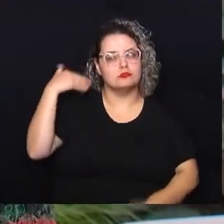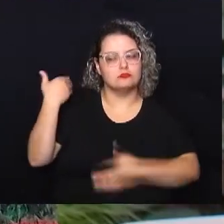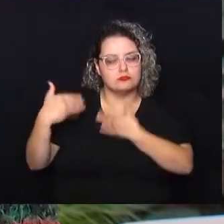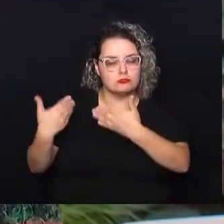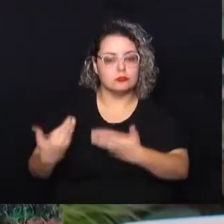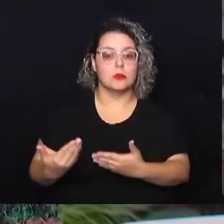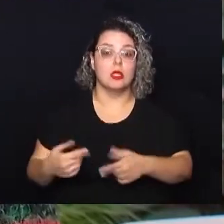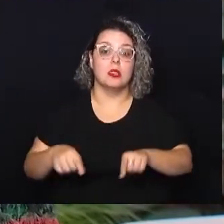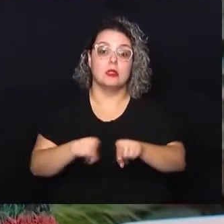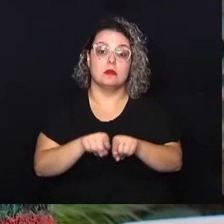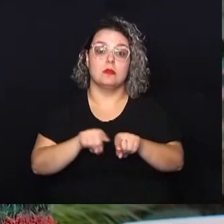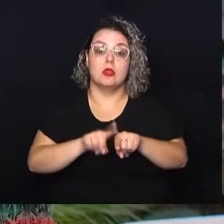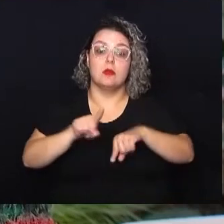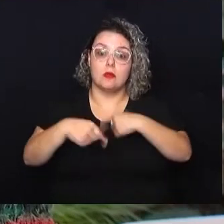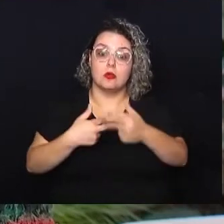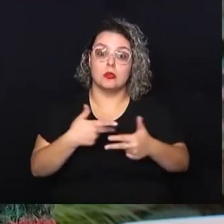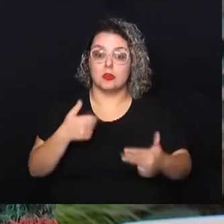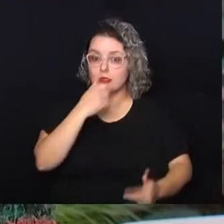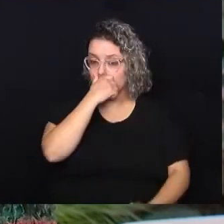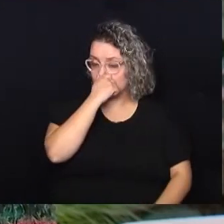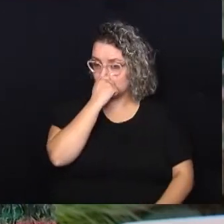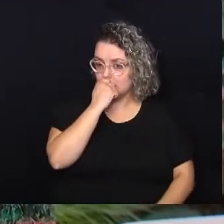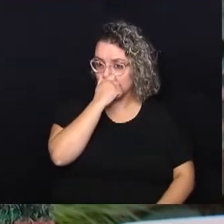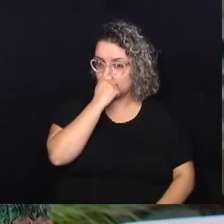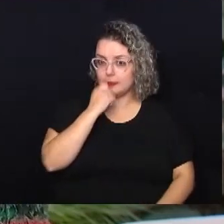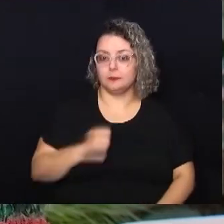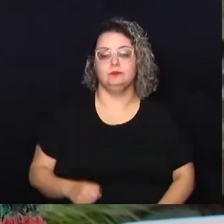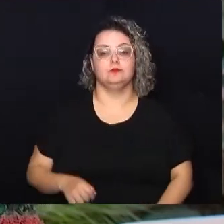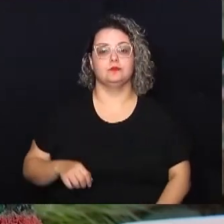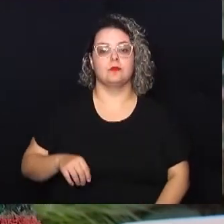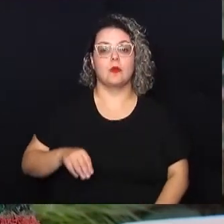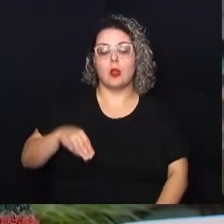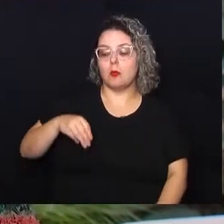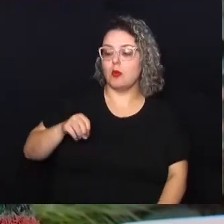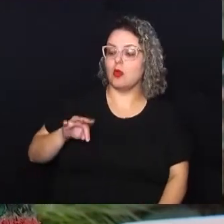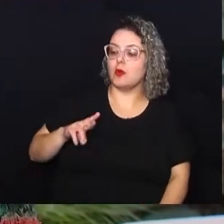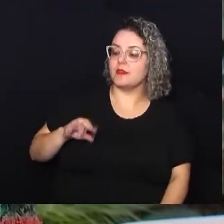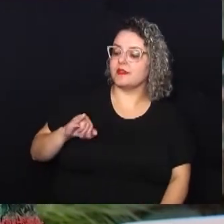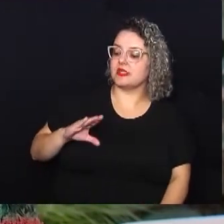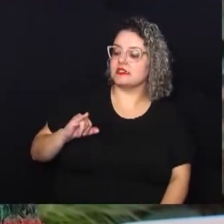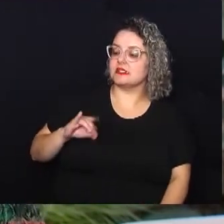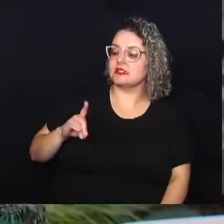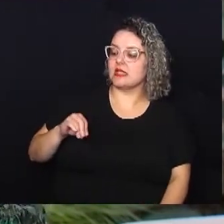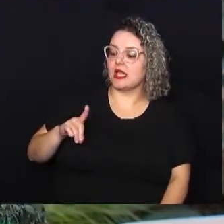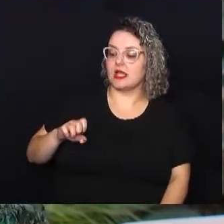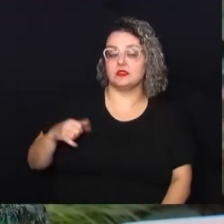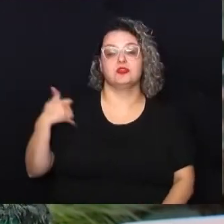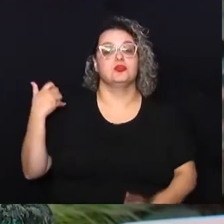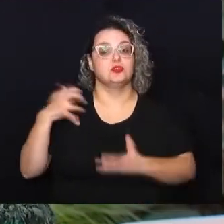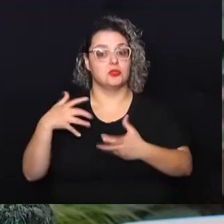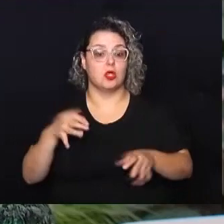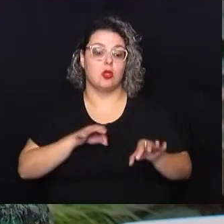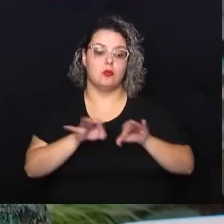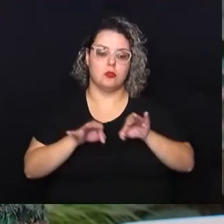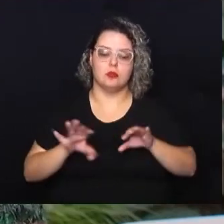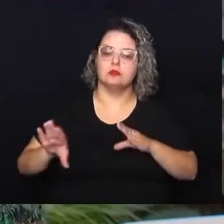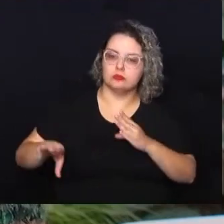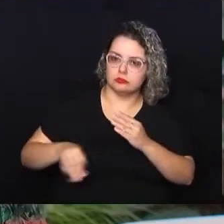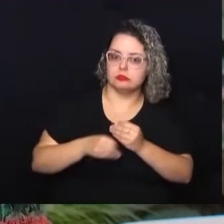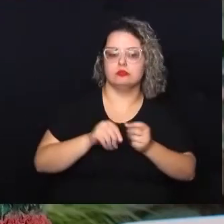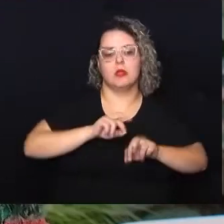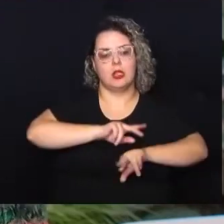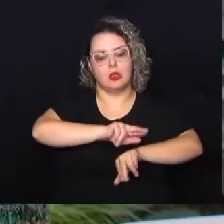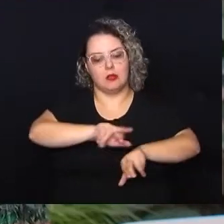trabalhar também outros aspectos, por exemplo, a motricidade dos idosos. Então, é um projeto que consegue agregar